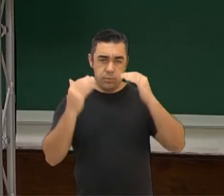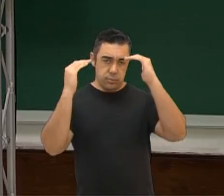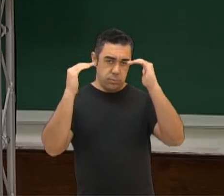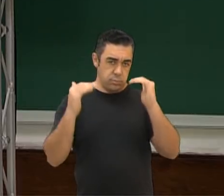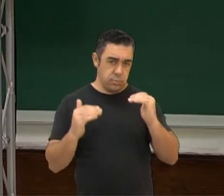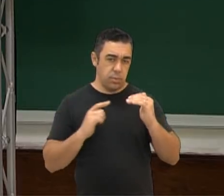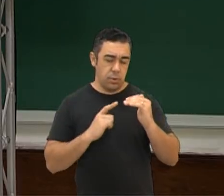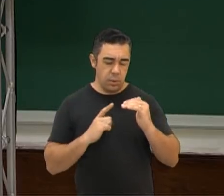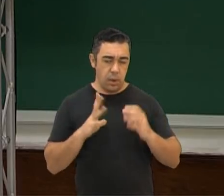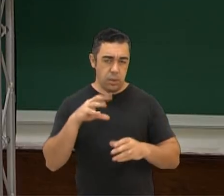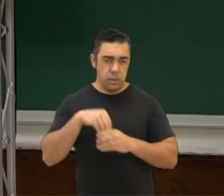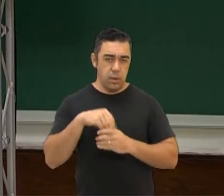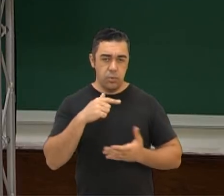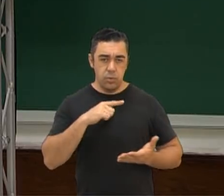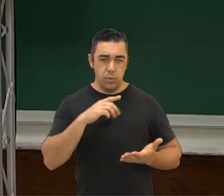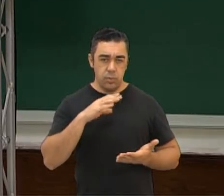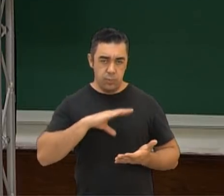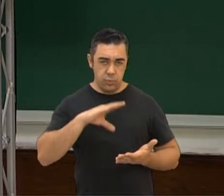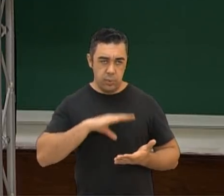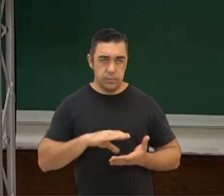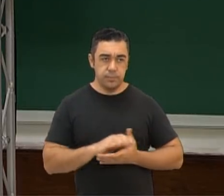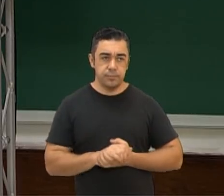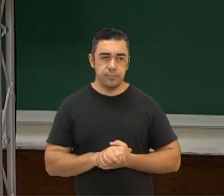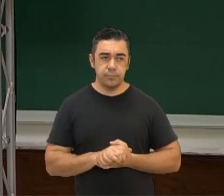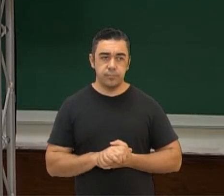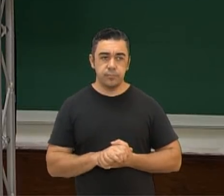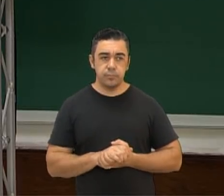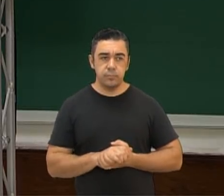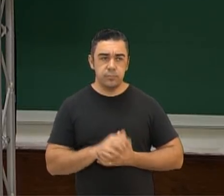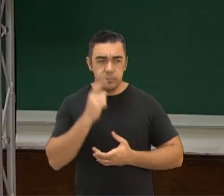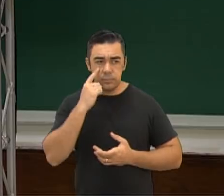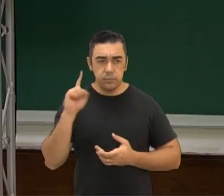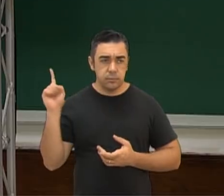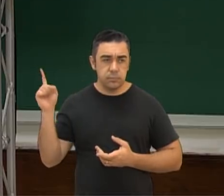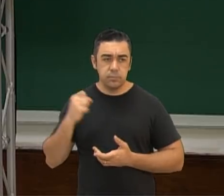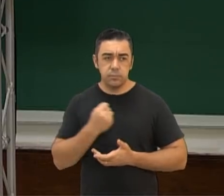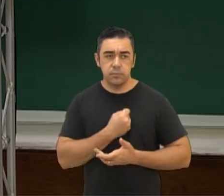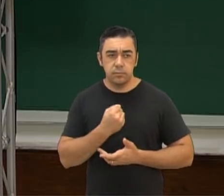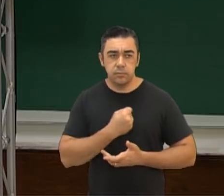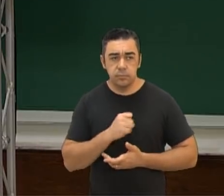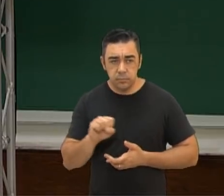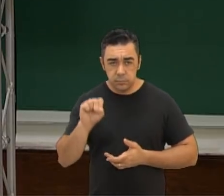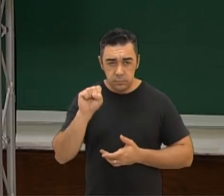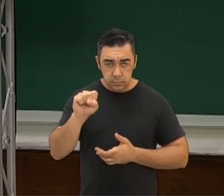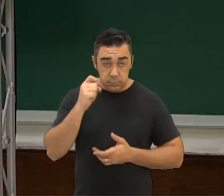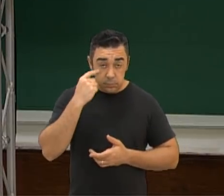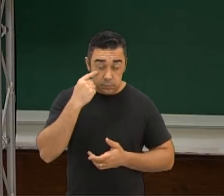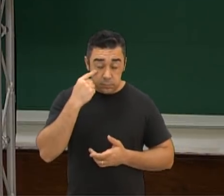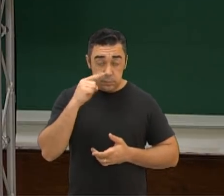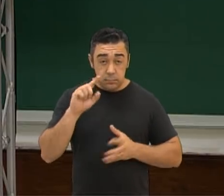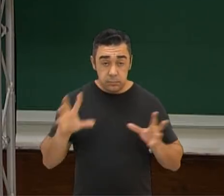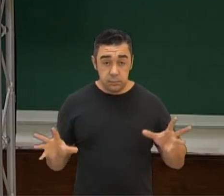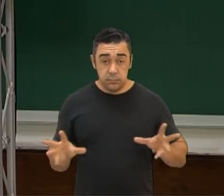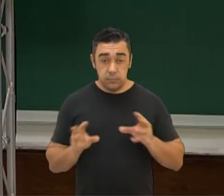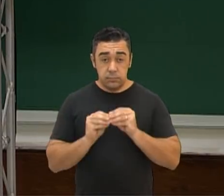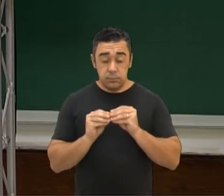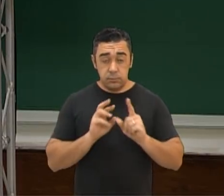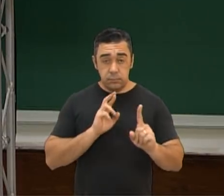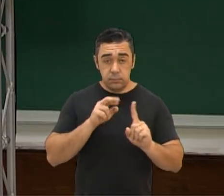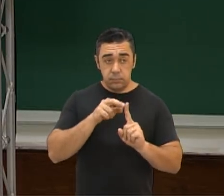pronomes existentes na nossa língua portuguesa. Ok? Vamos para o exercício 8 agora, a gente vai fazer uma revisão de